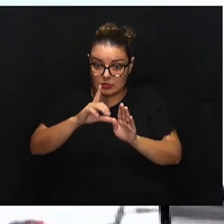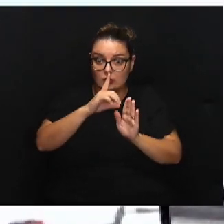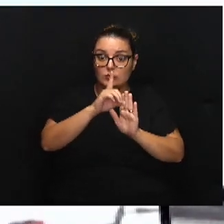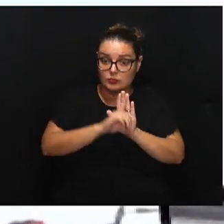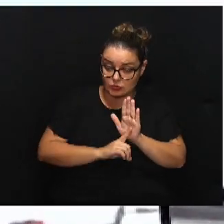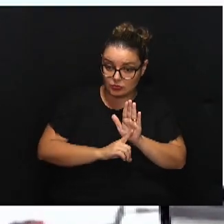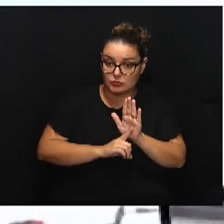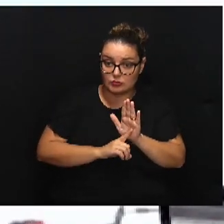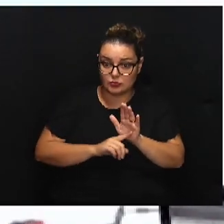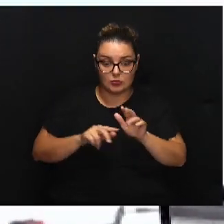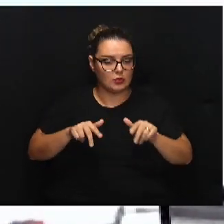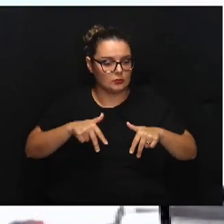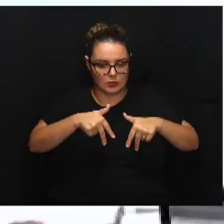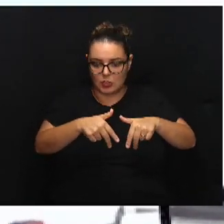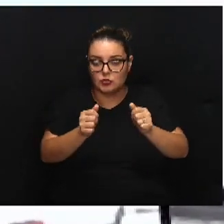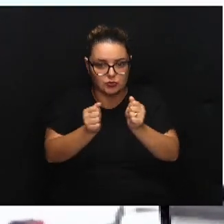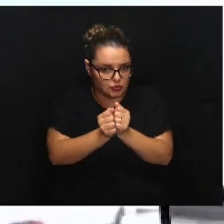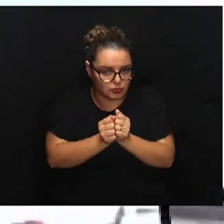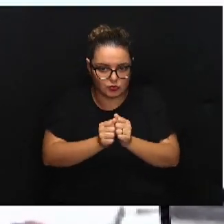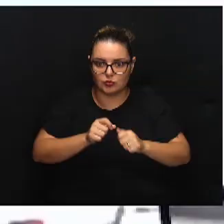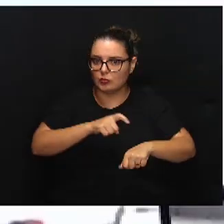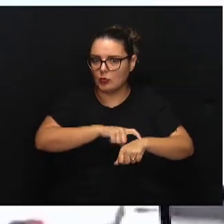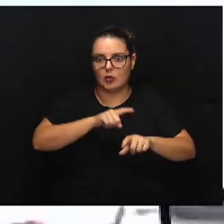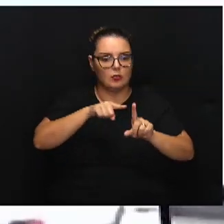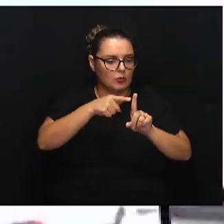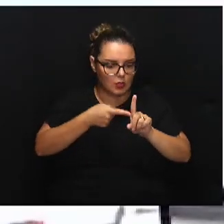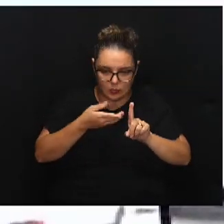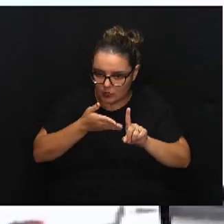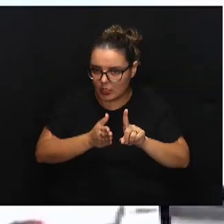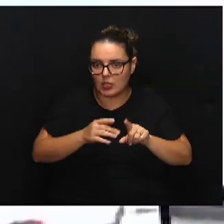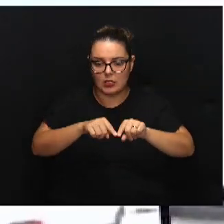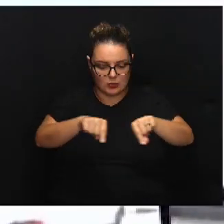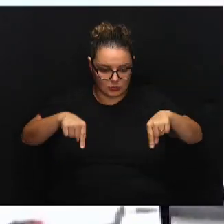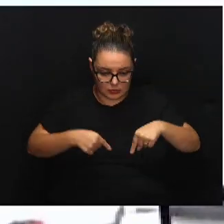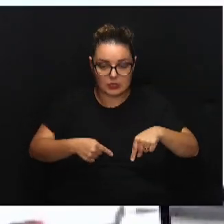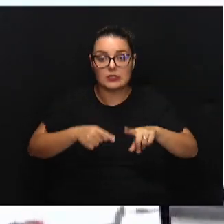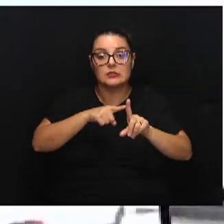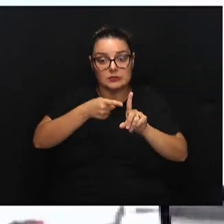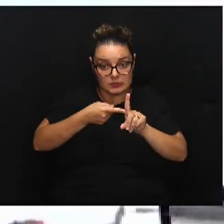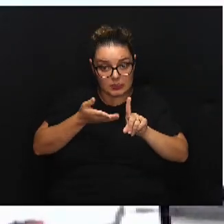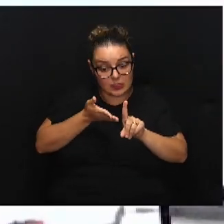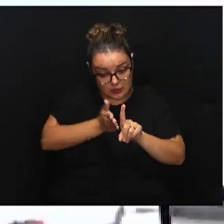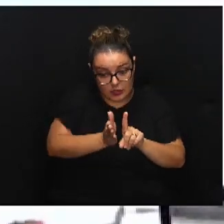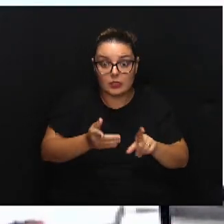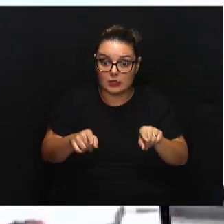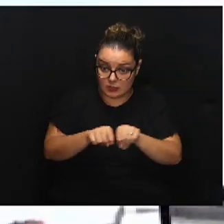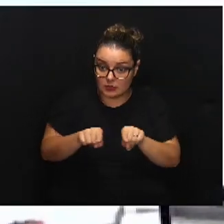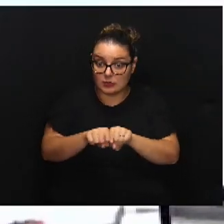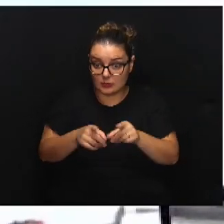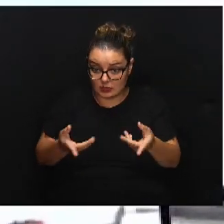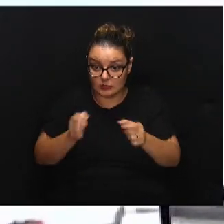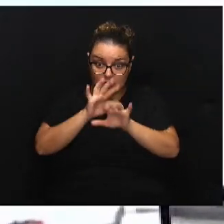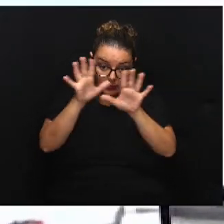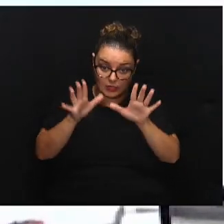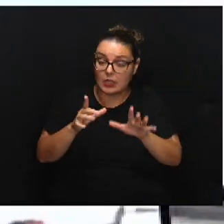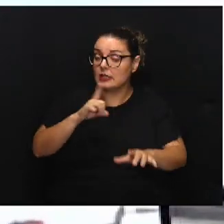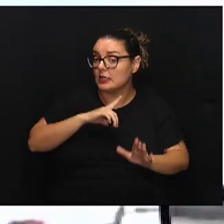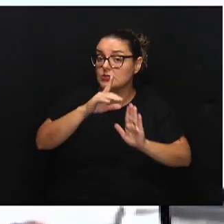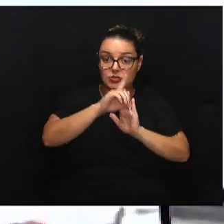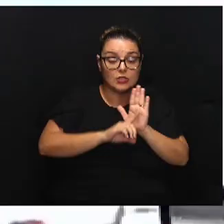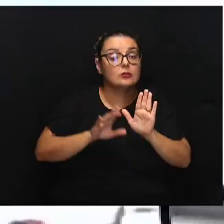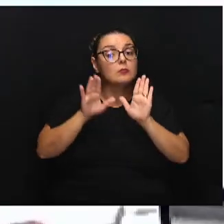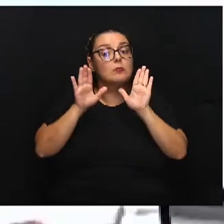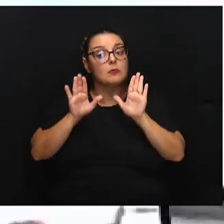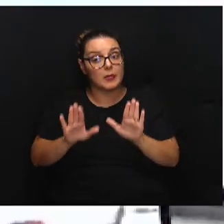com alguém o tempo todo no trabalho de parto, dentro da sala da cesárea, inclusive, né? Então, que isso fique bem claro.